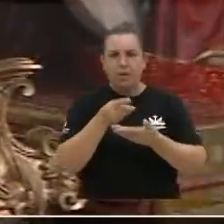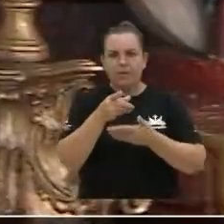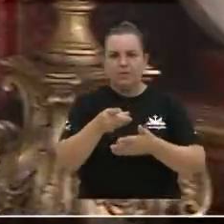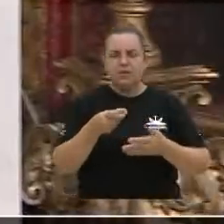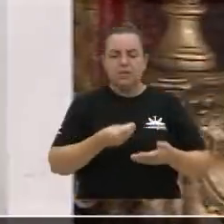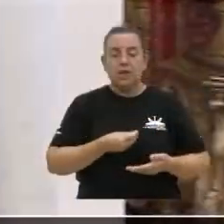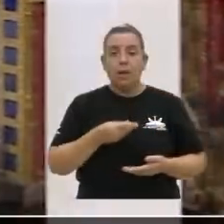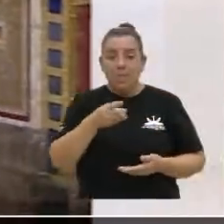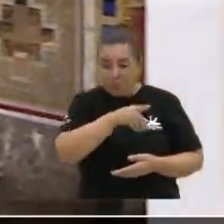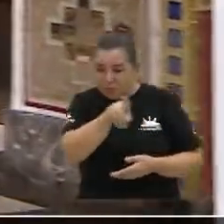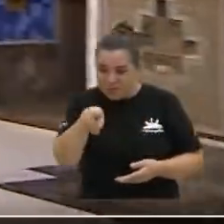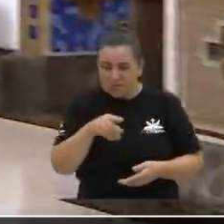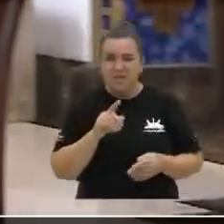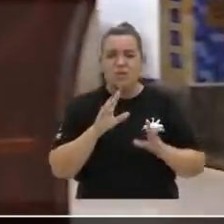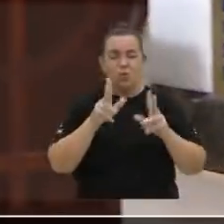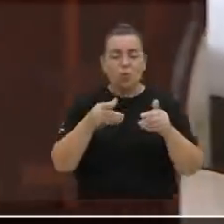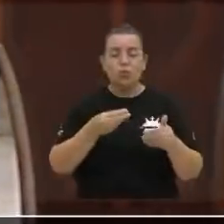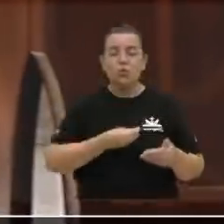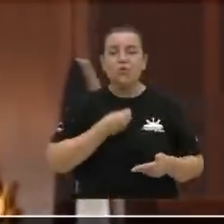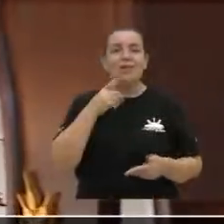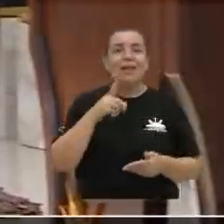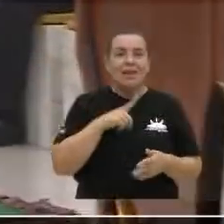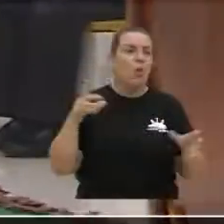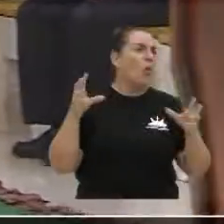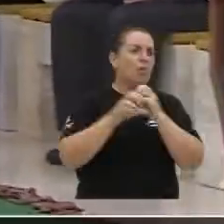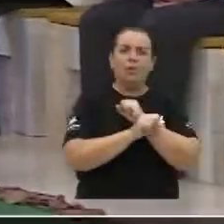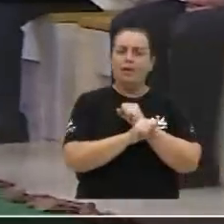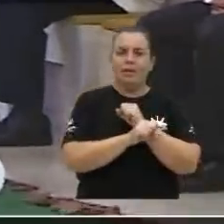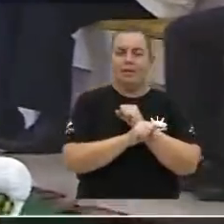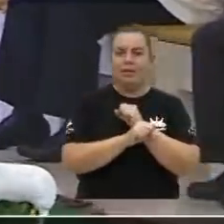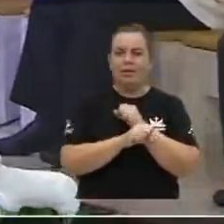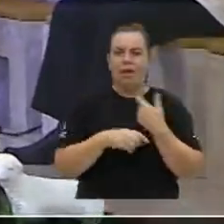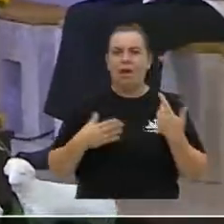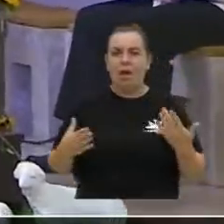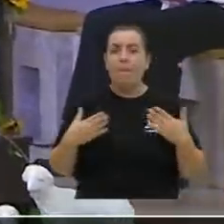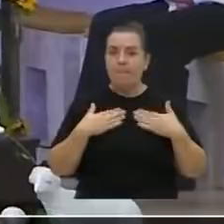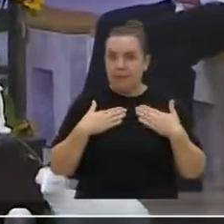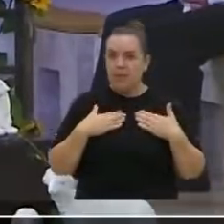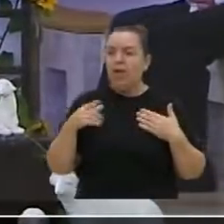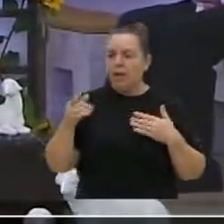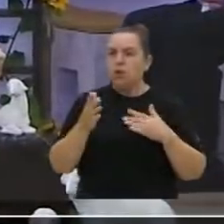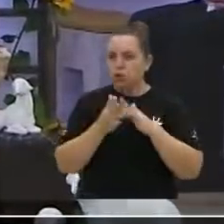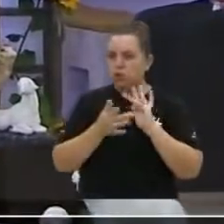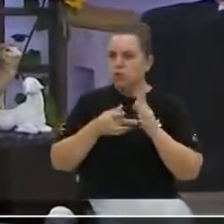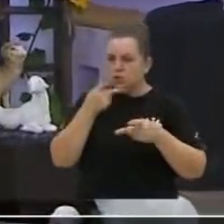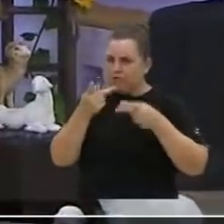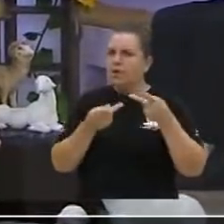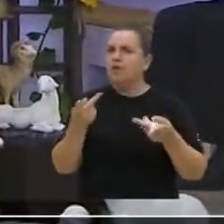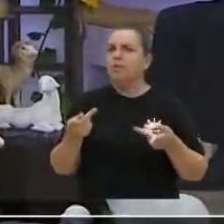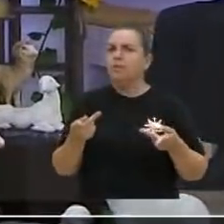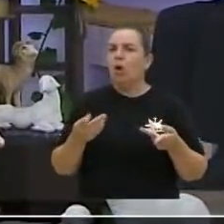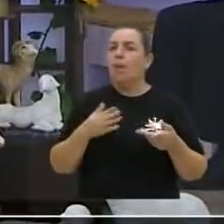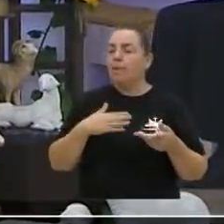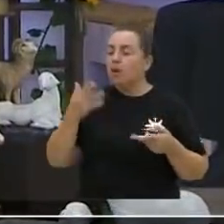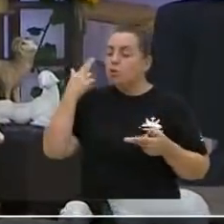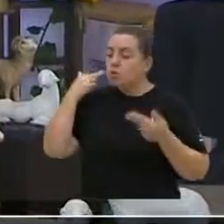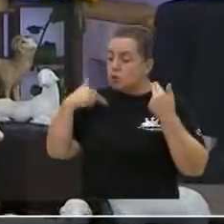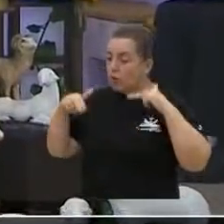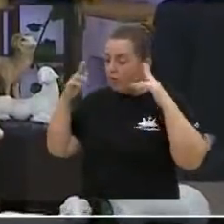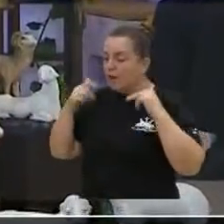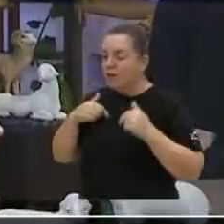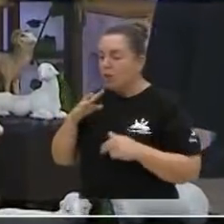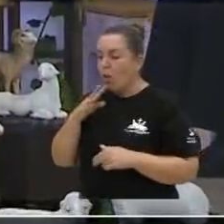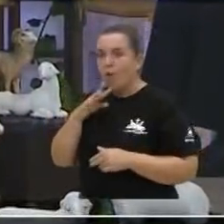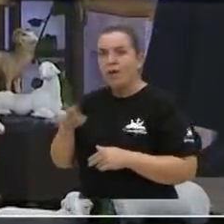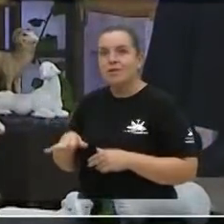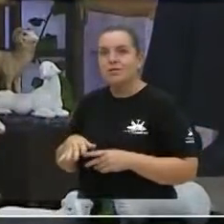vai dizer hoje algo que diz, as minhas ovelhas, eu as conheço, mas